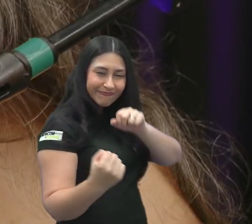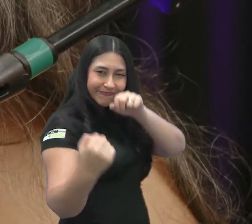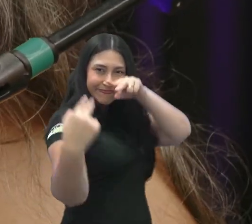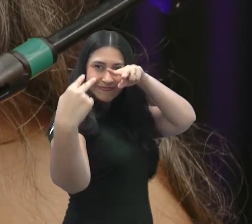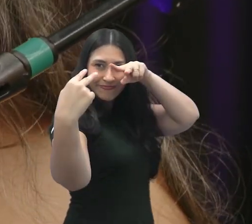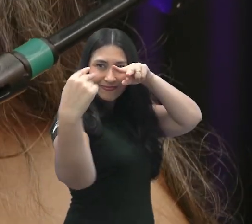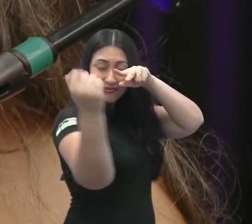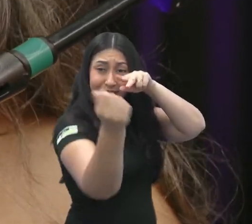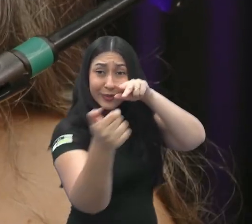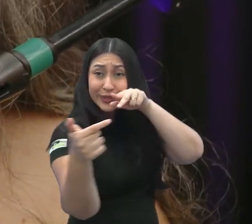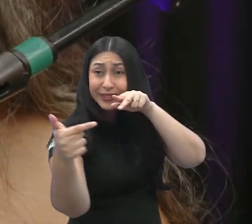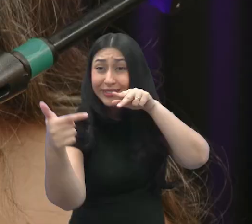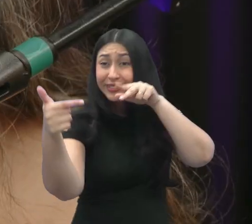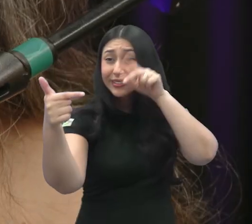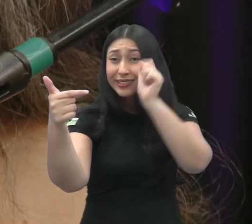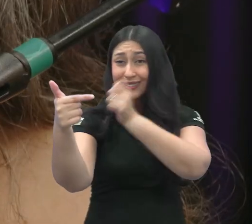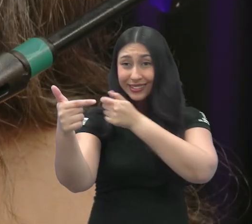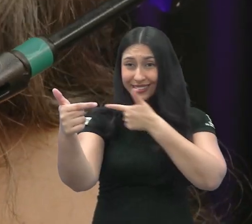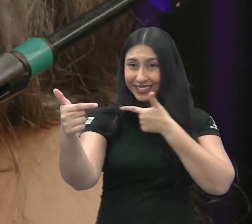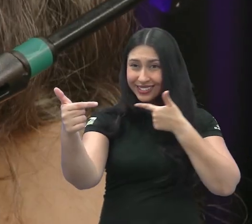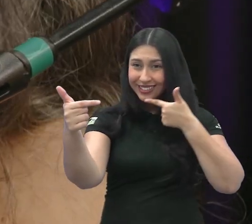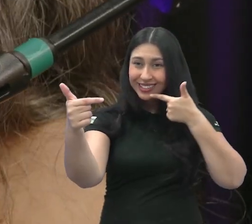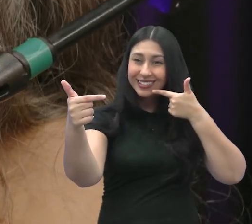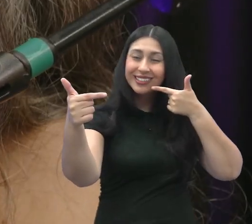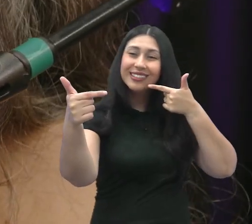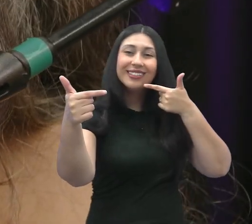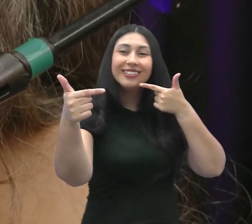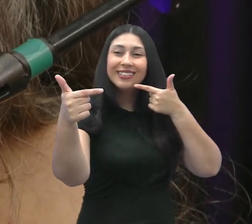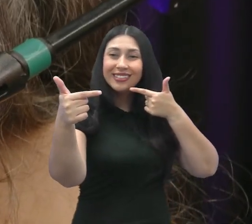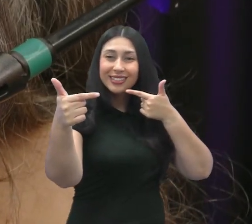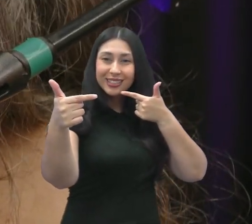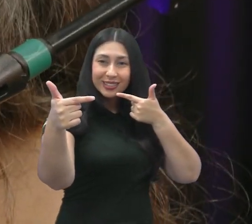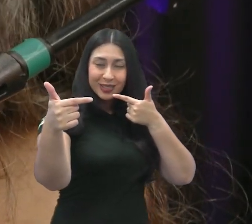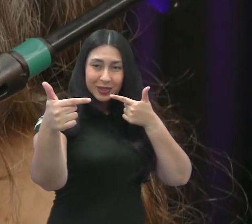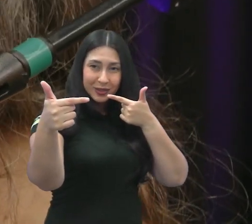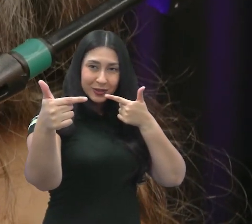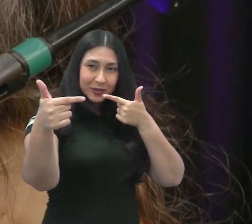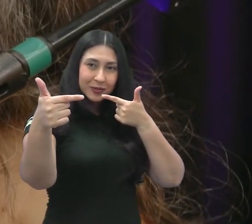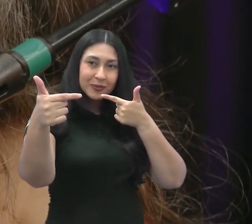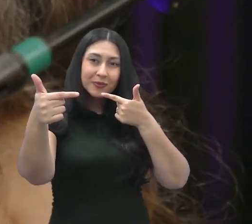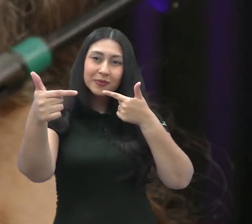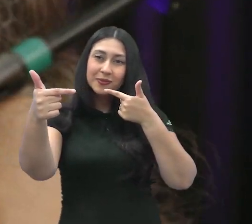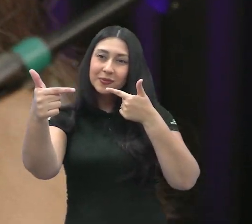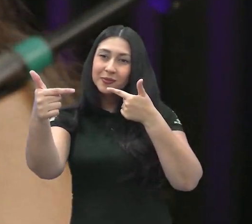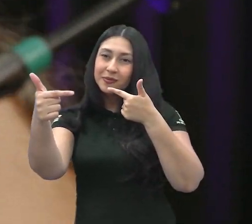Olhos nos olhos no sorriso estampado.